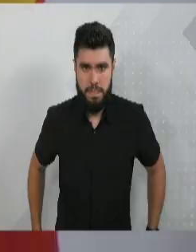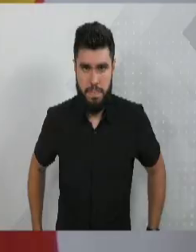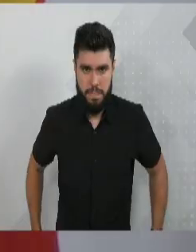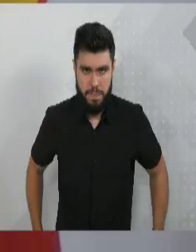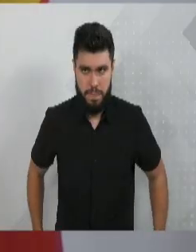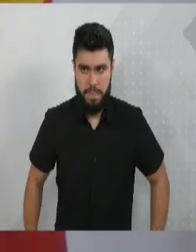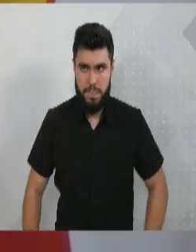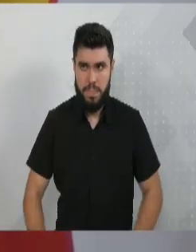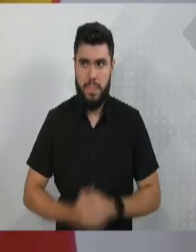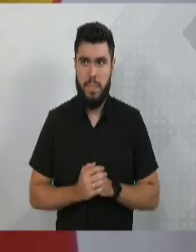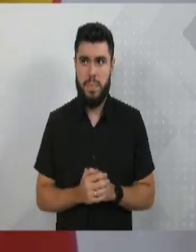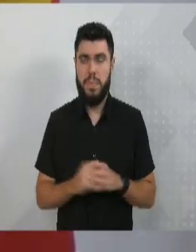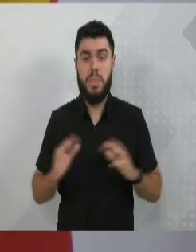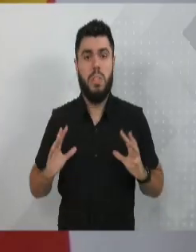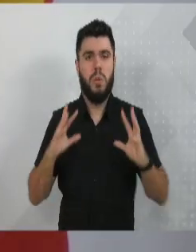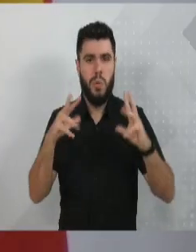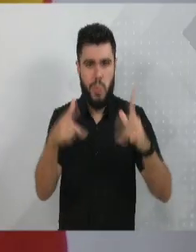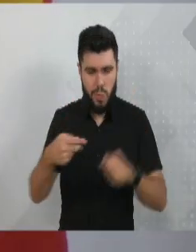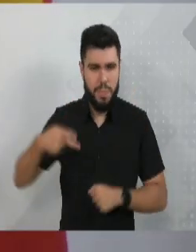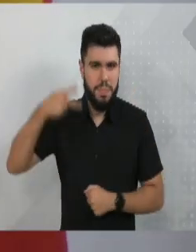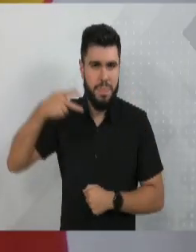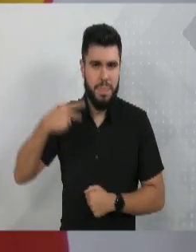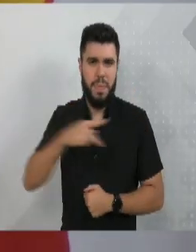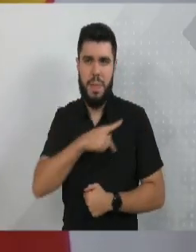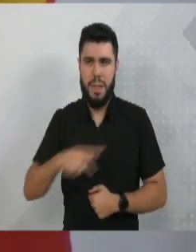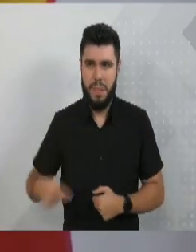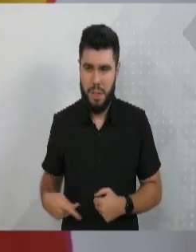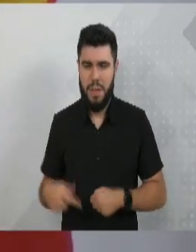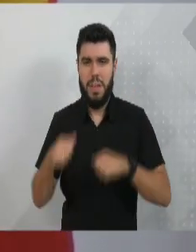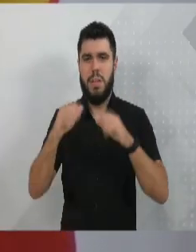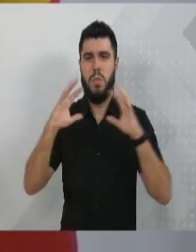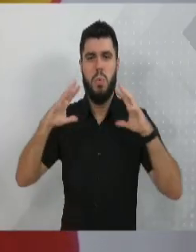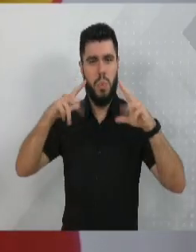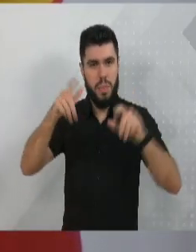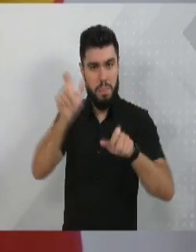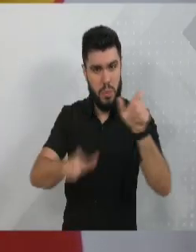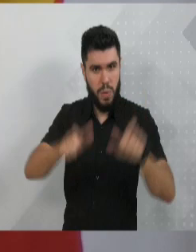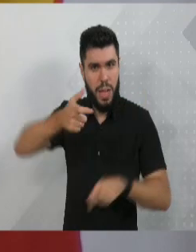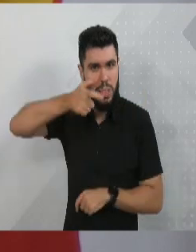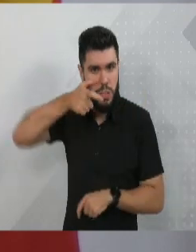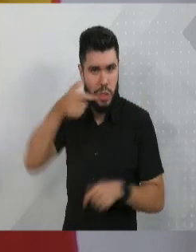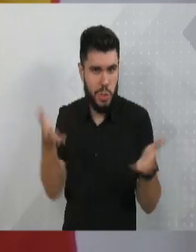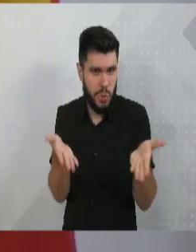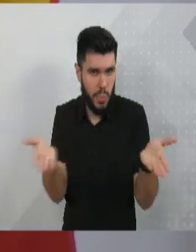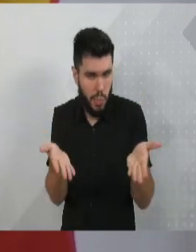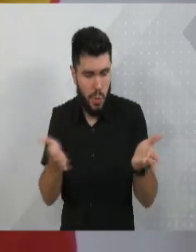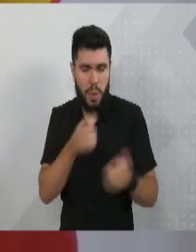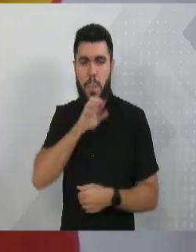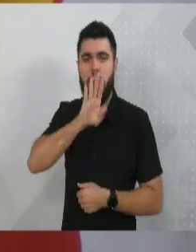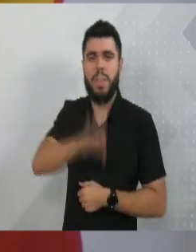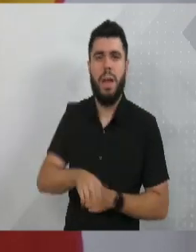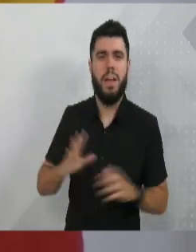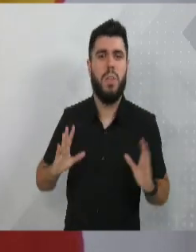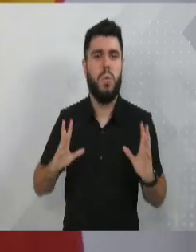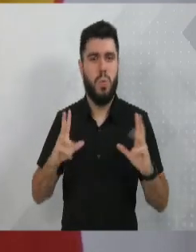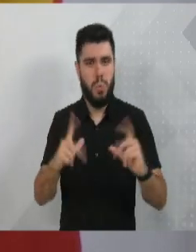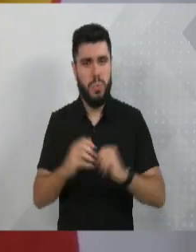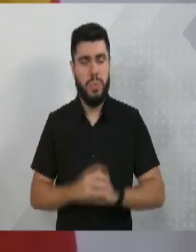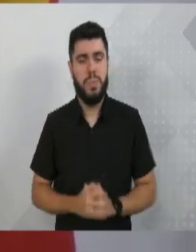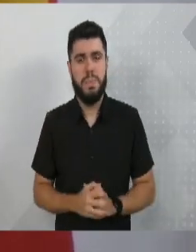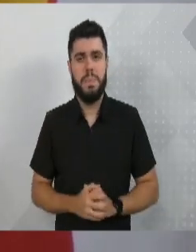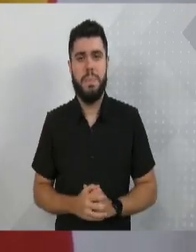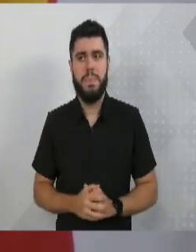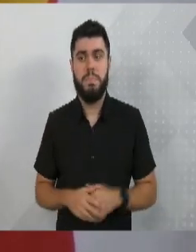senhor presidente senhores vereadores plateia que nos acompanha aí é muito boa tarde a todos